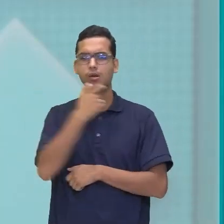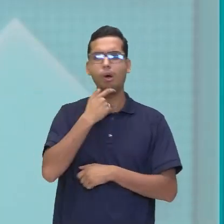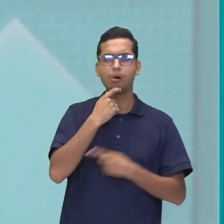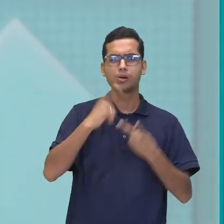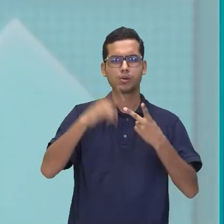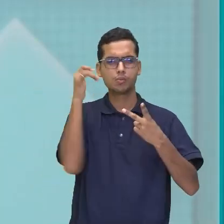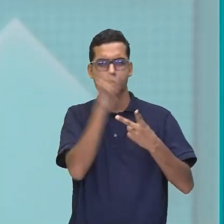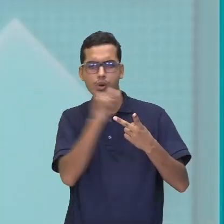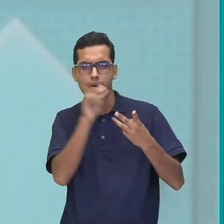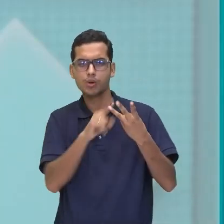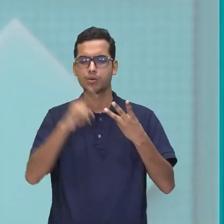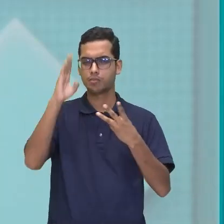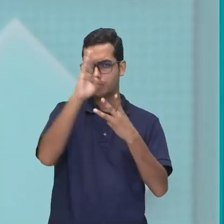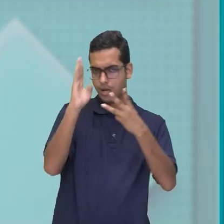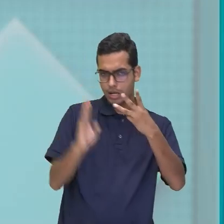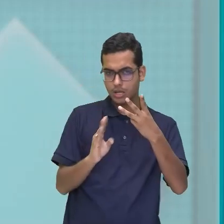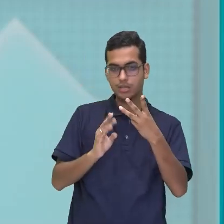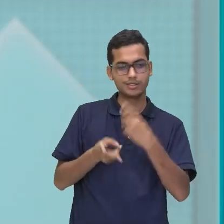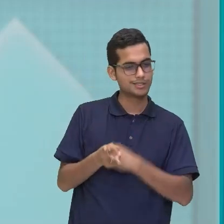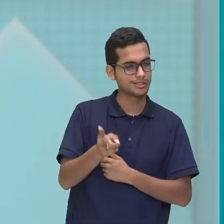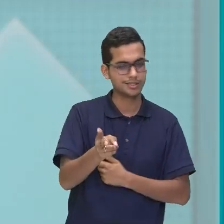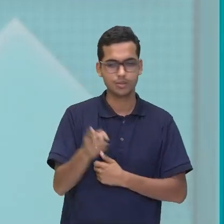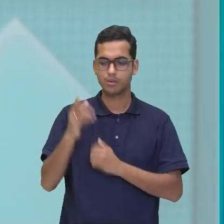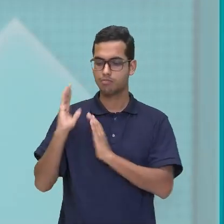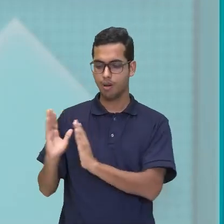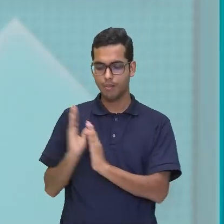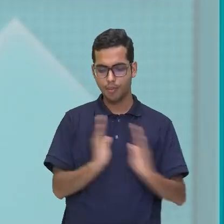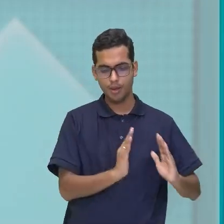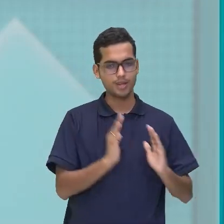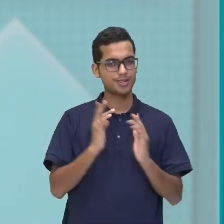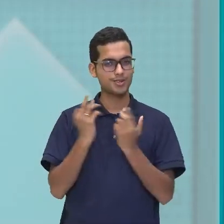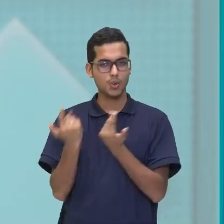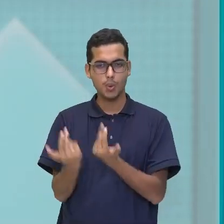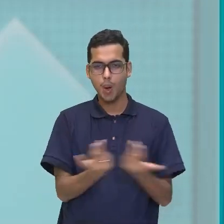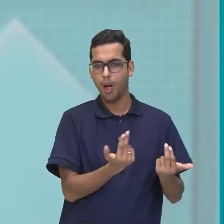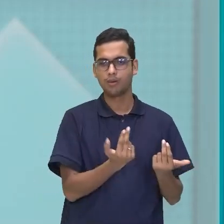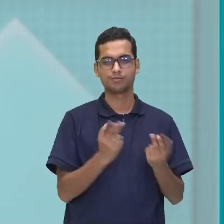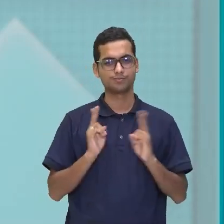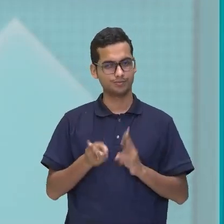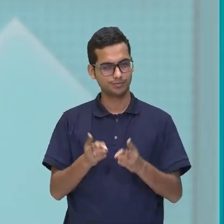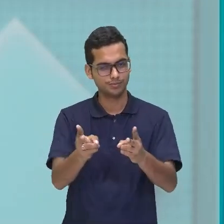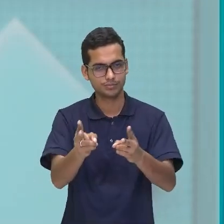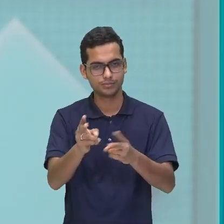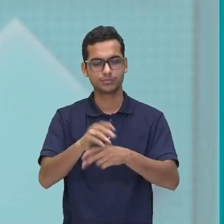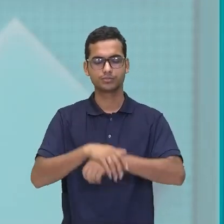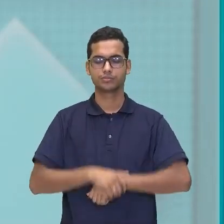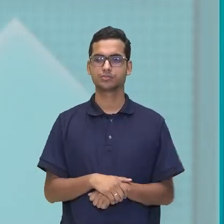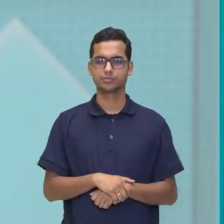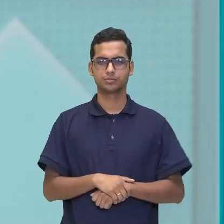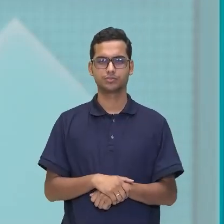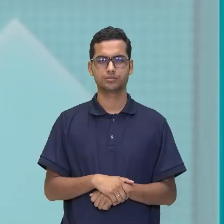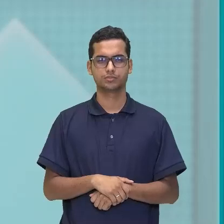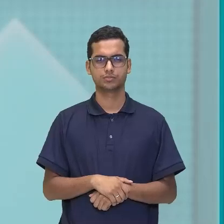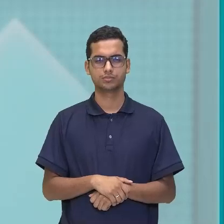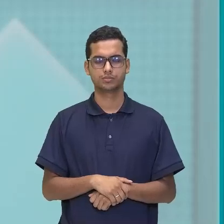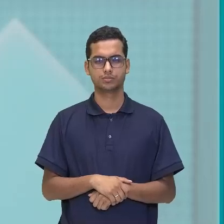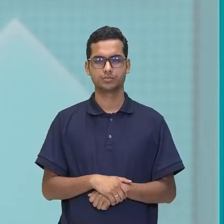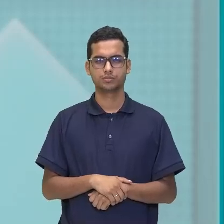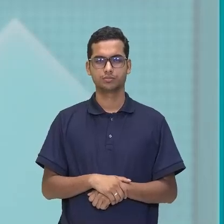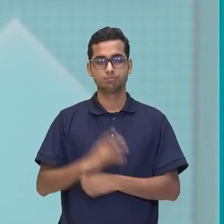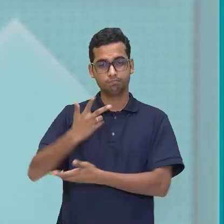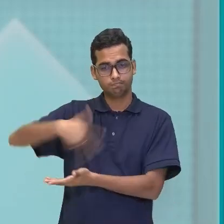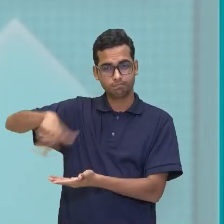Itália, sempre vão ser os mesmos, tá? Então, é a questão, quando nós falamos assim, as danças